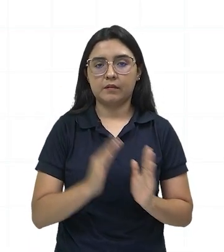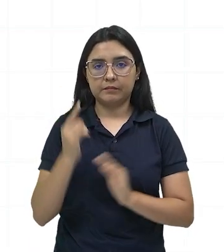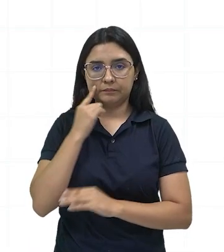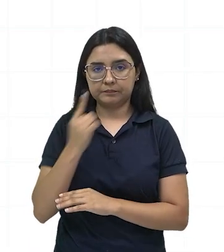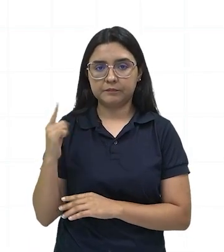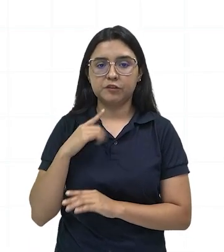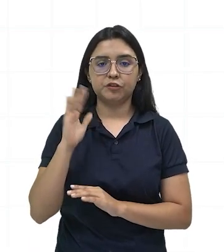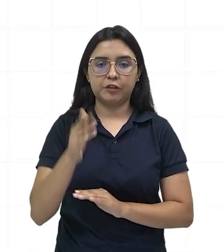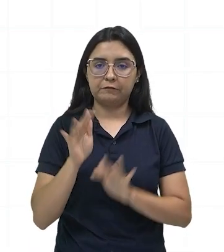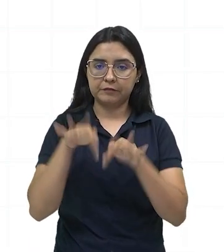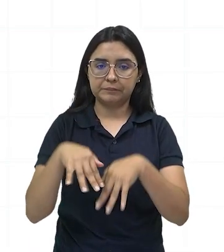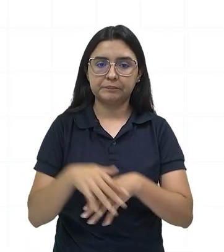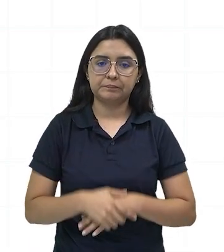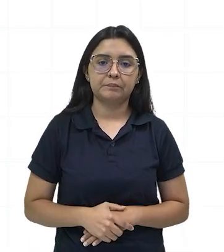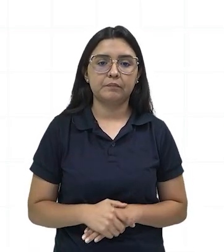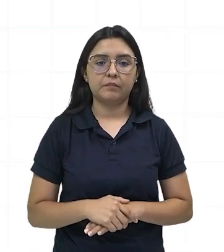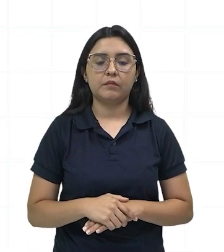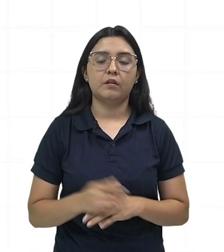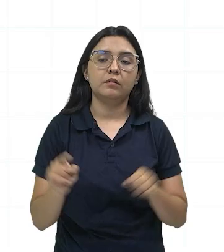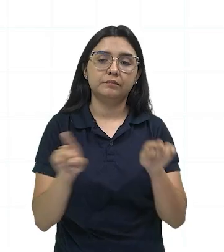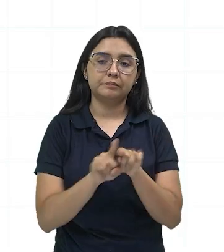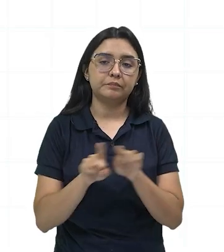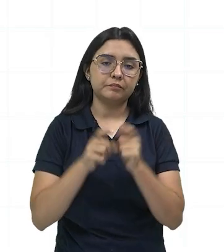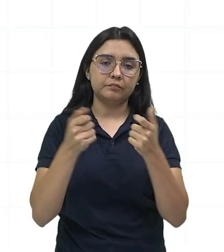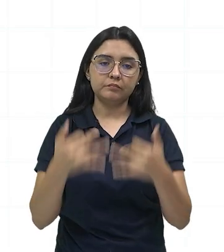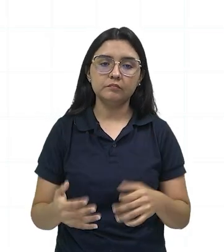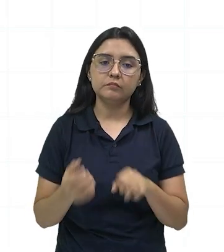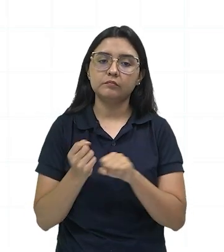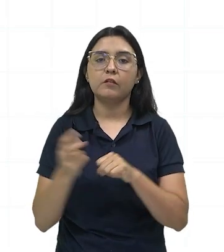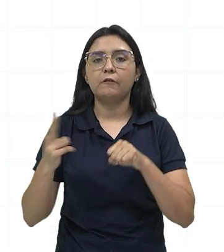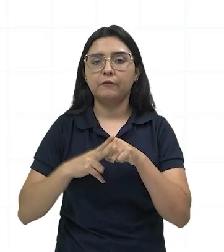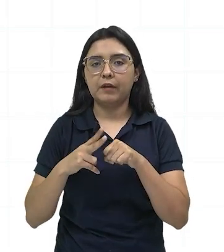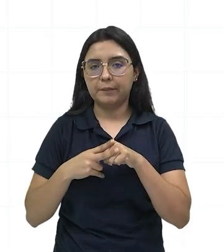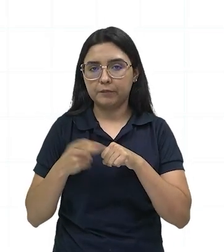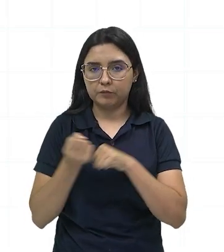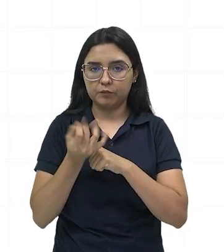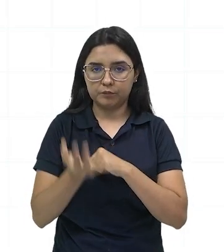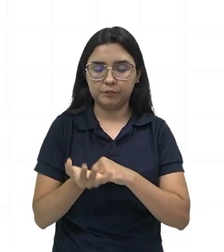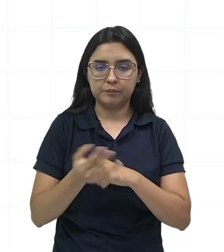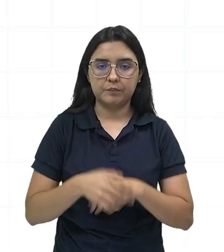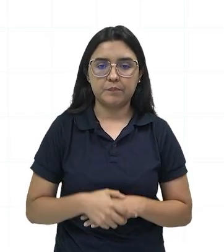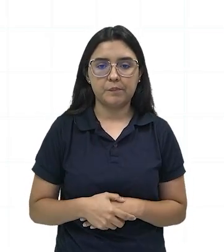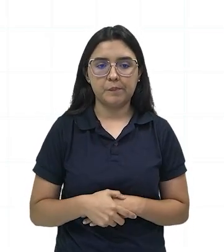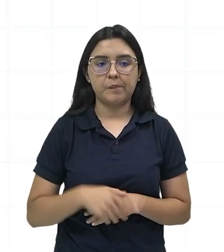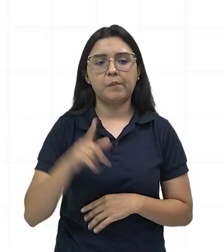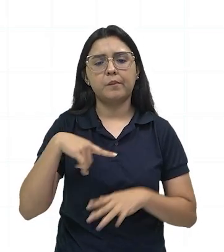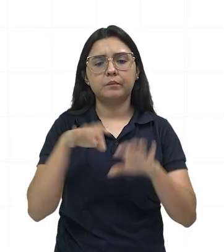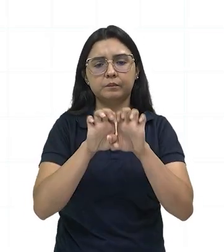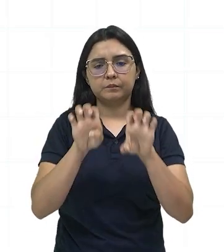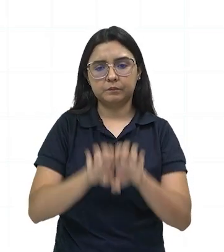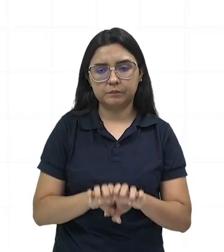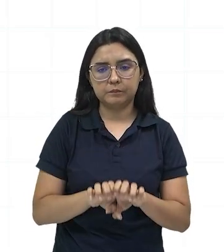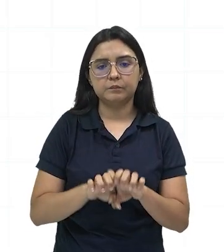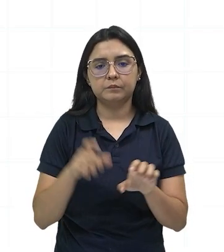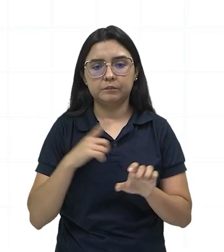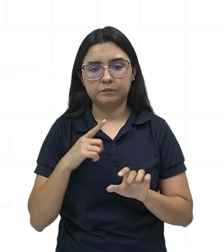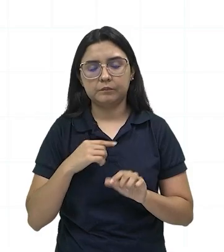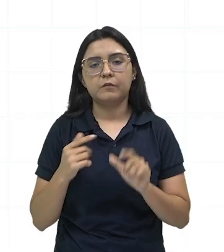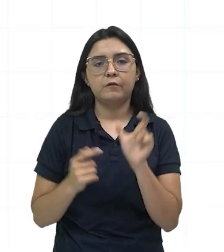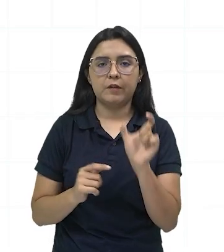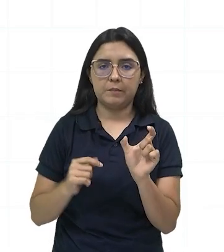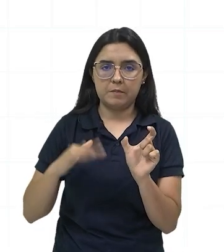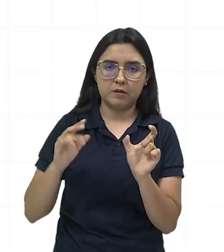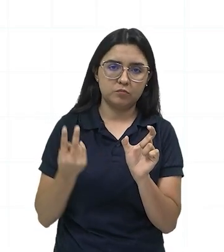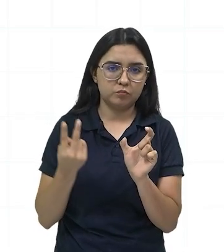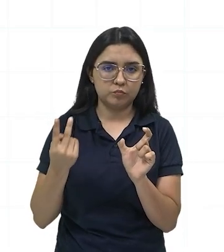concluída. E para terminar, falei para vocês sobre as locuções verbais. que é uma estrutura formada por mais de um